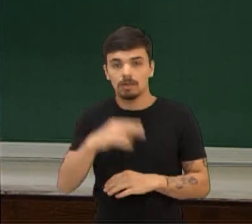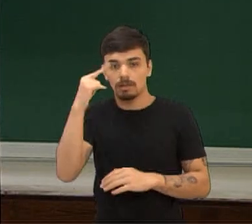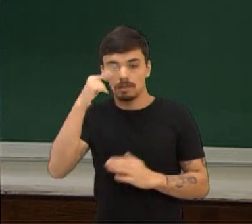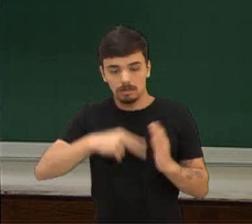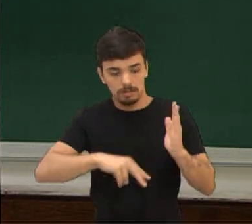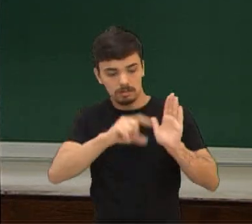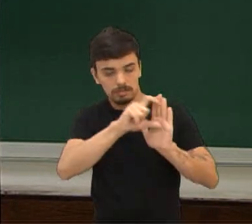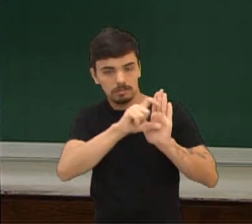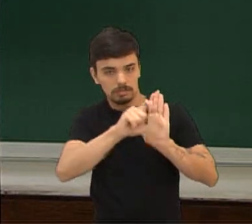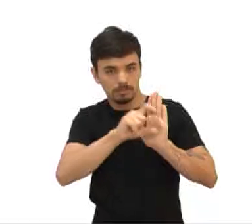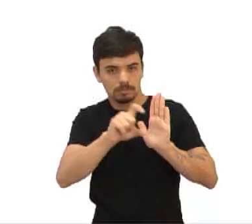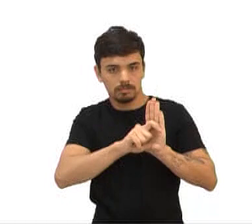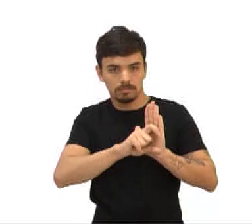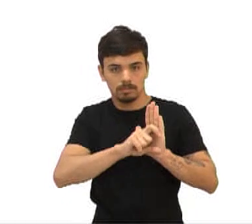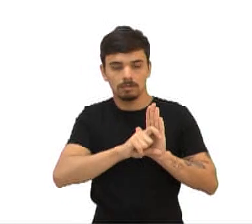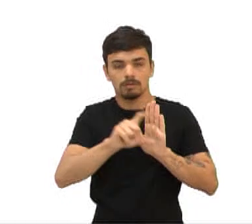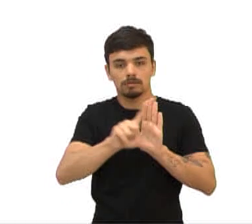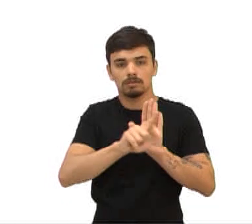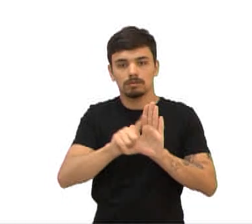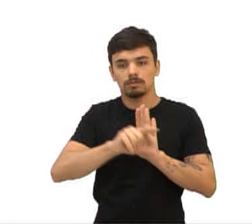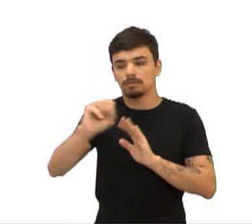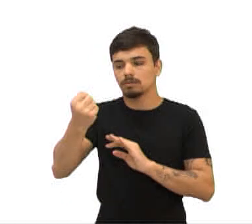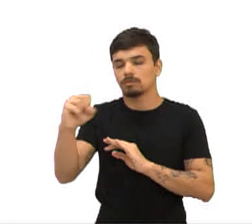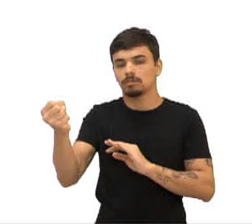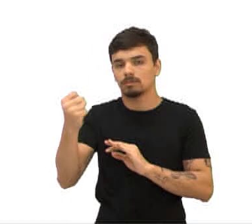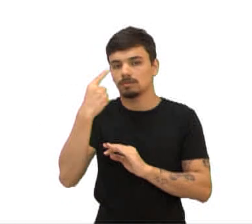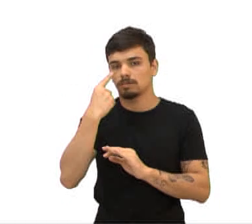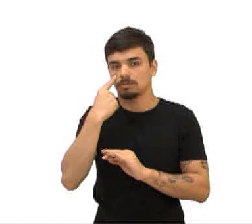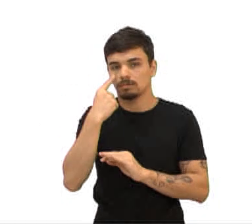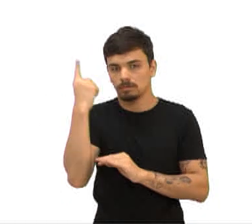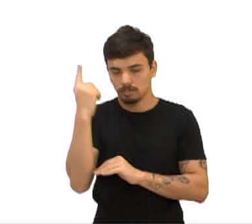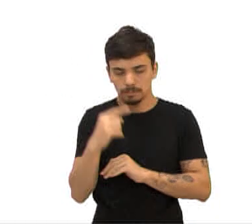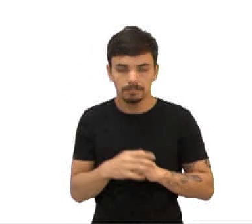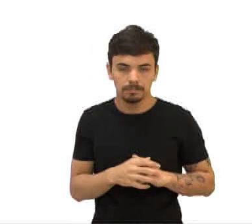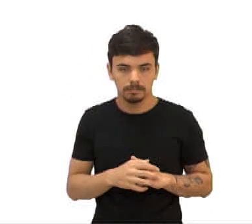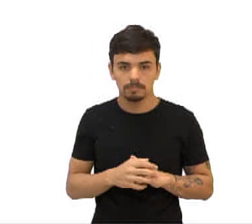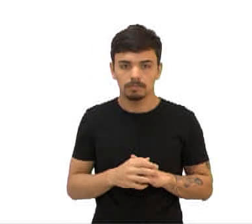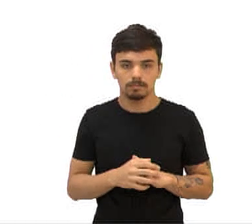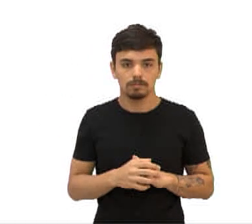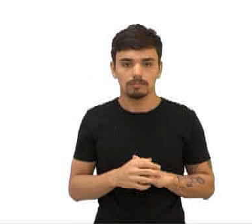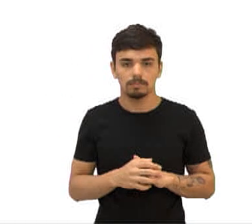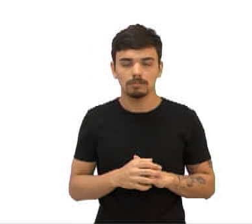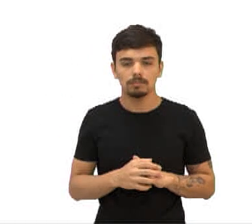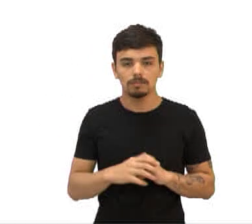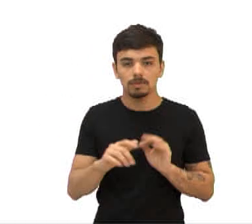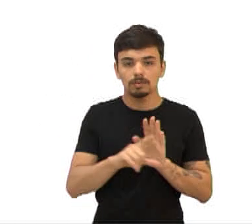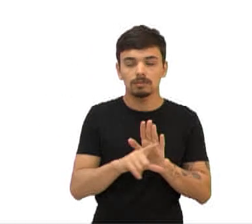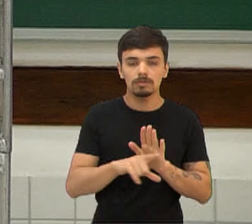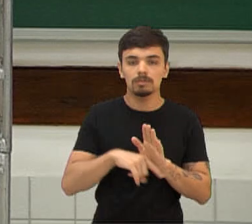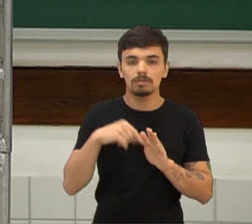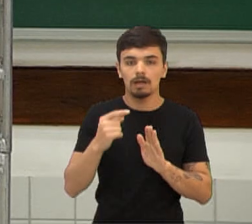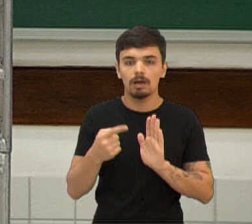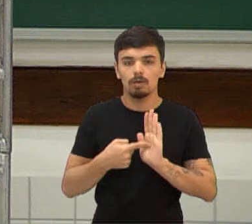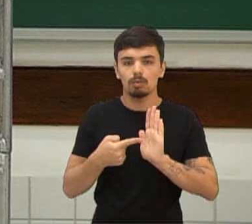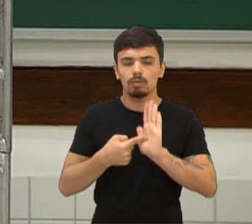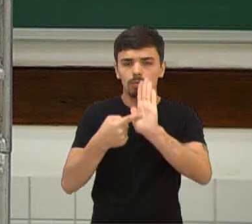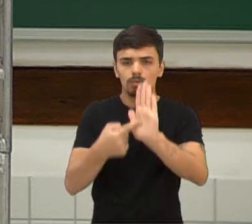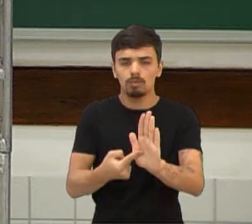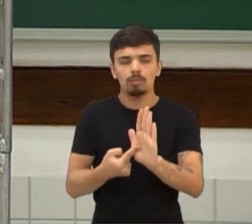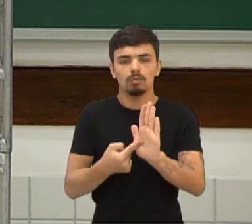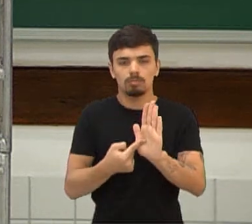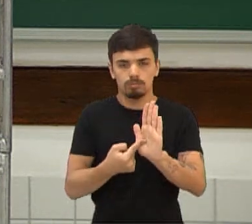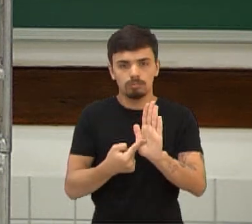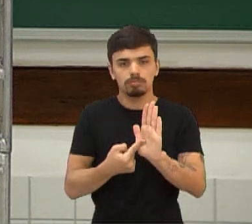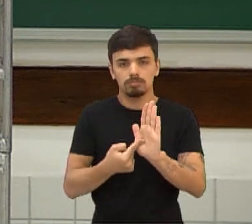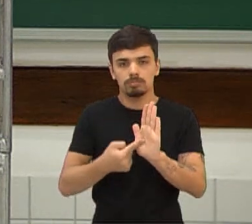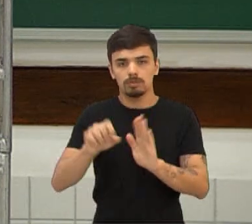da Constituição de 88, integrante do capítulo 2º da Carta Magna. Veja, a Constituição ela foi promulgada em 88.